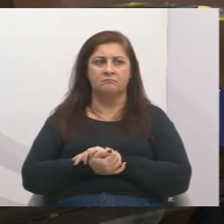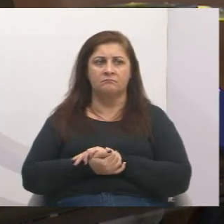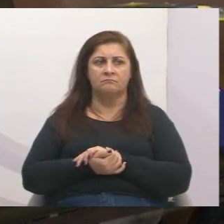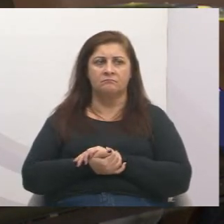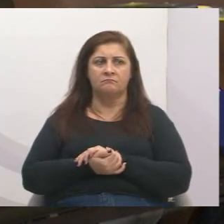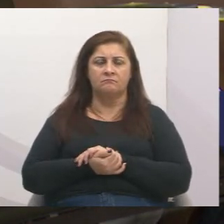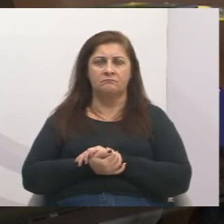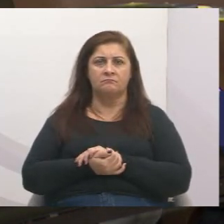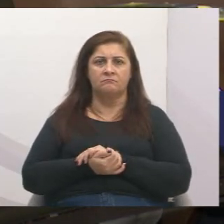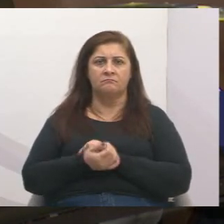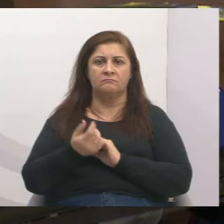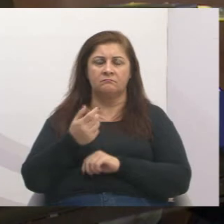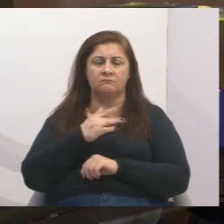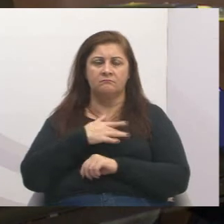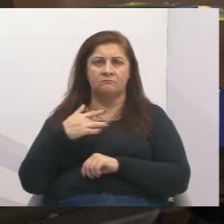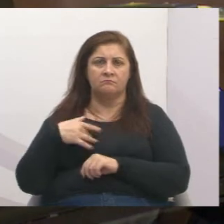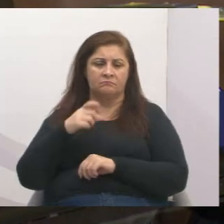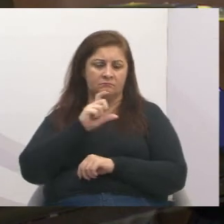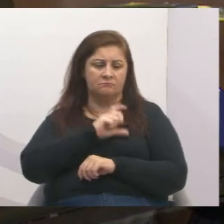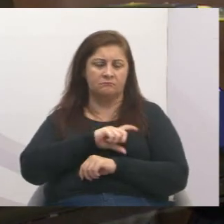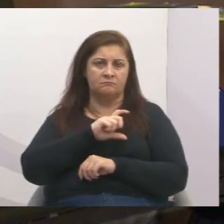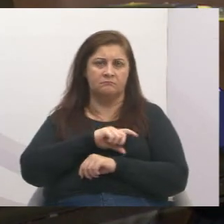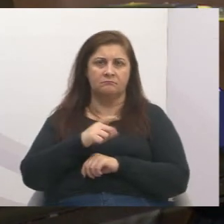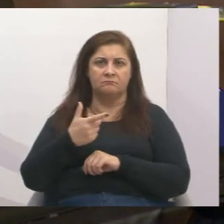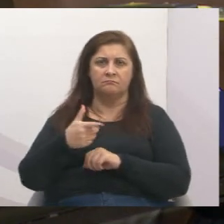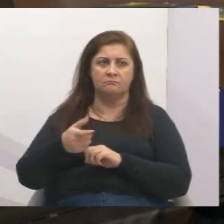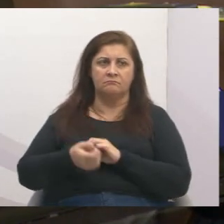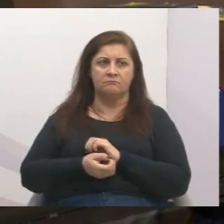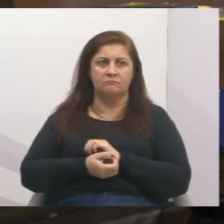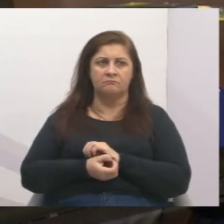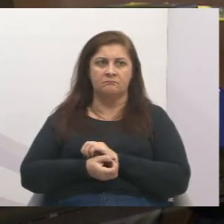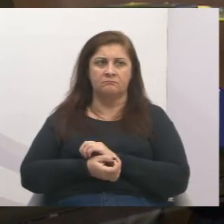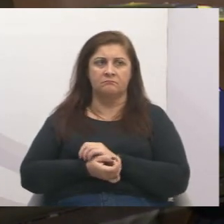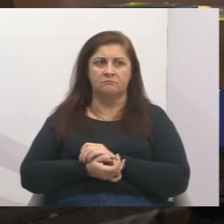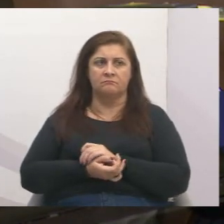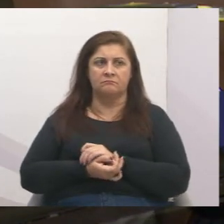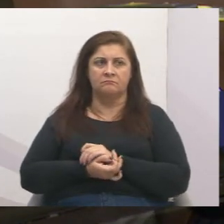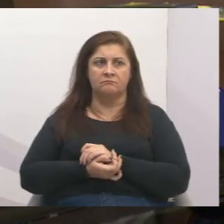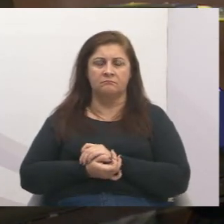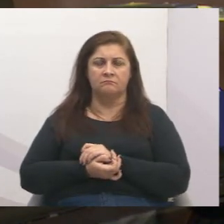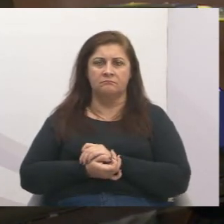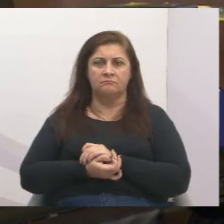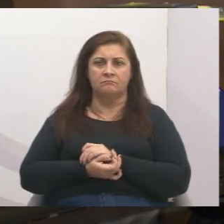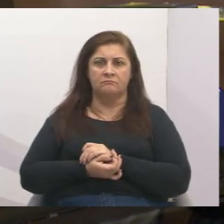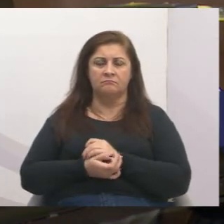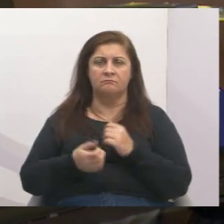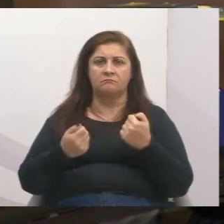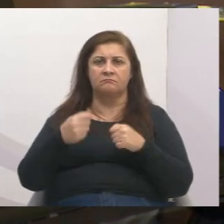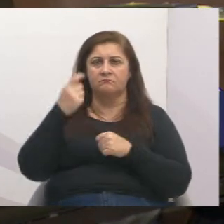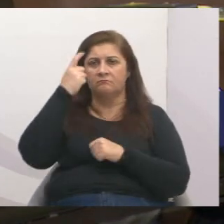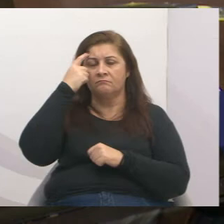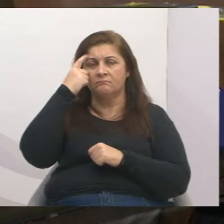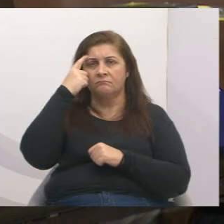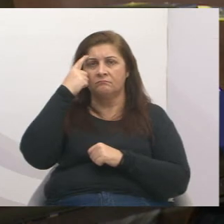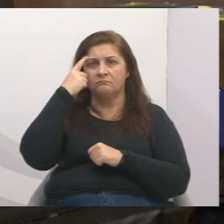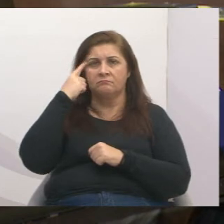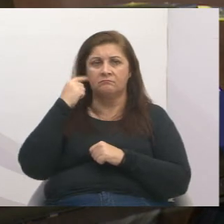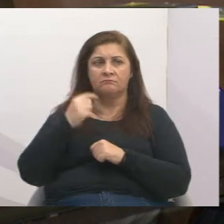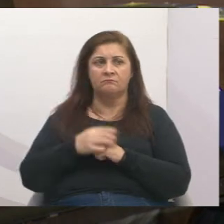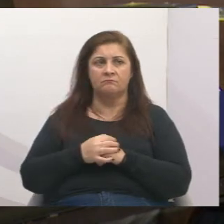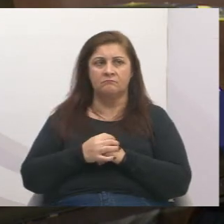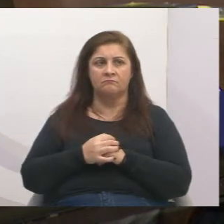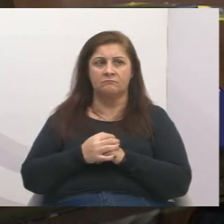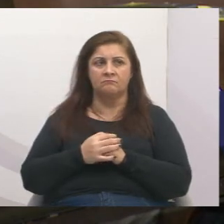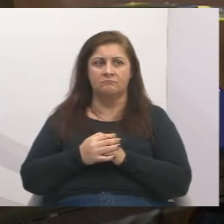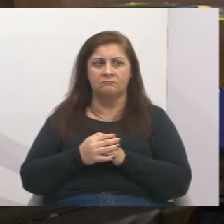O convênio médico nós nem temos convênio médico. Então, há de se pensar nesse teto, porque, primeiro, já